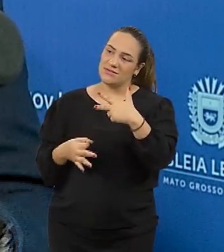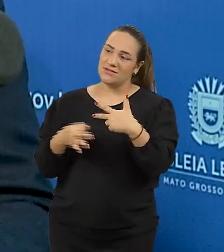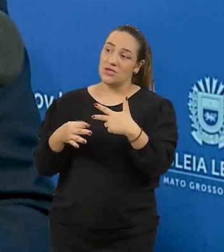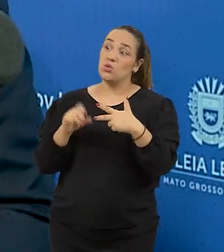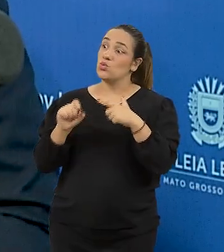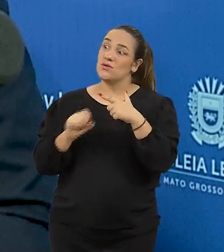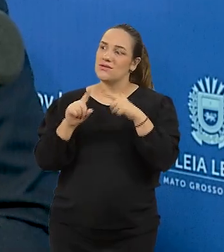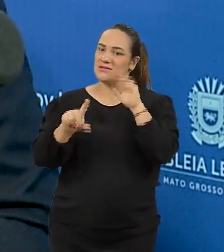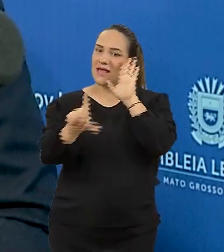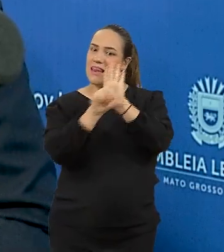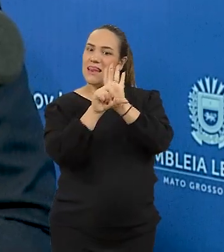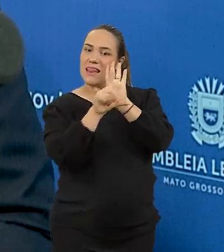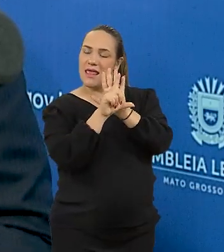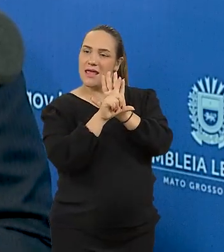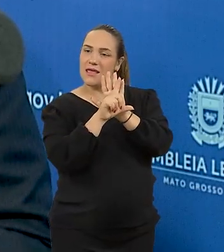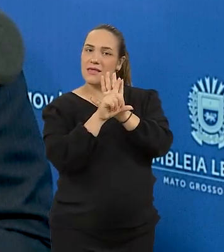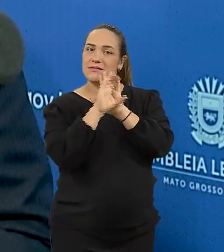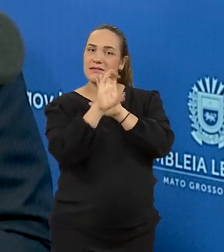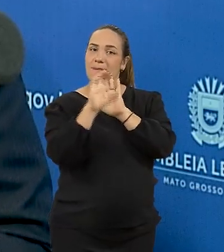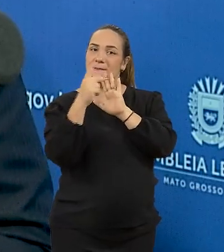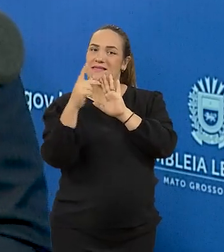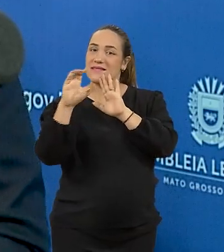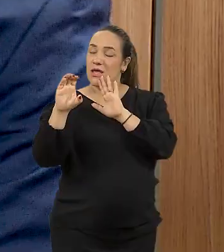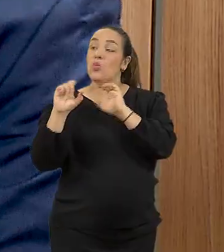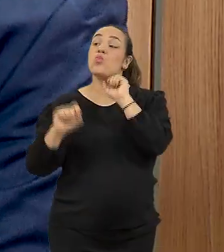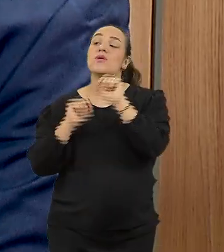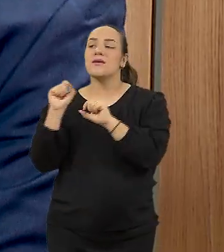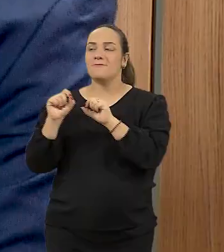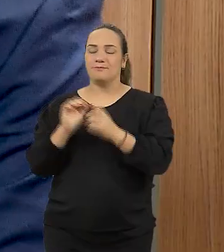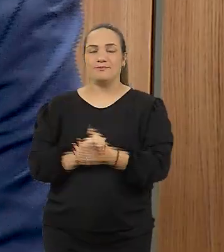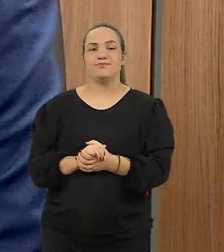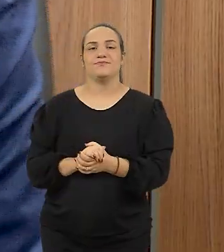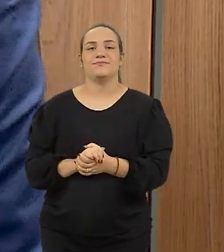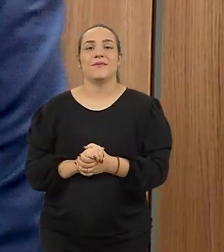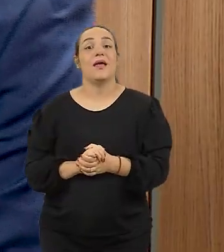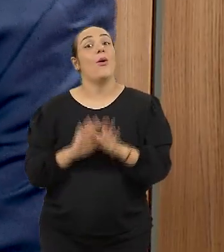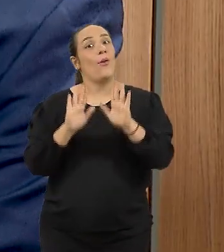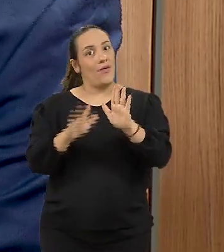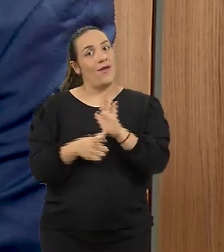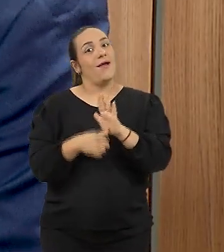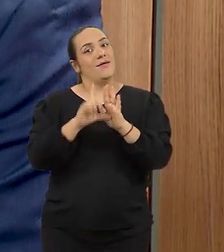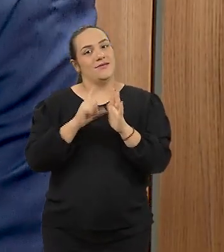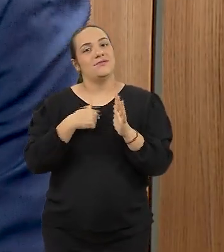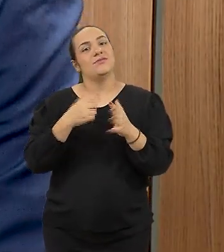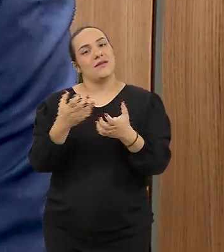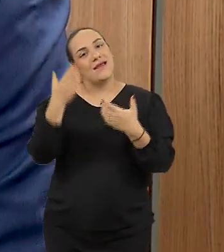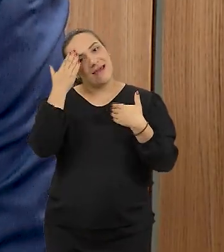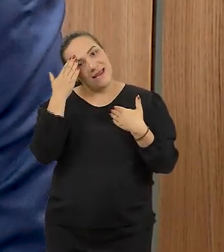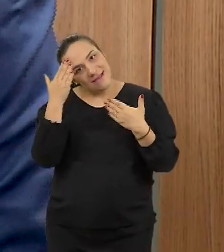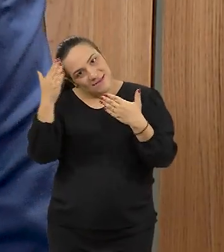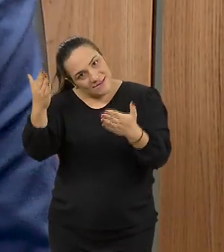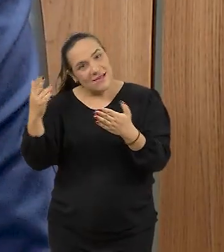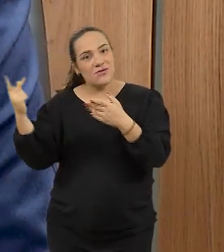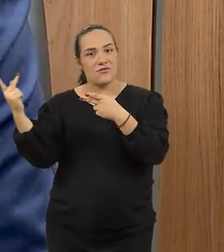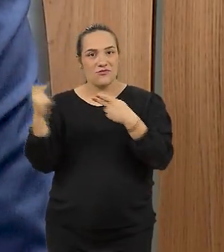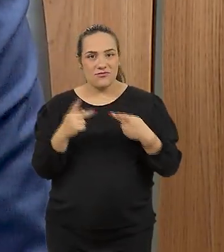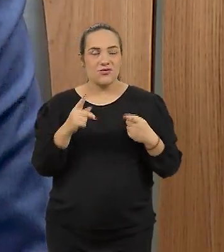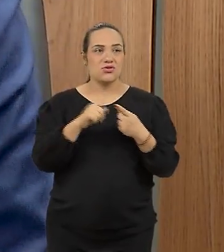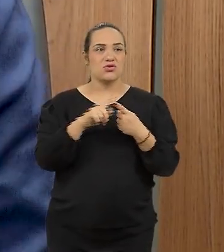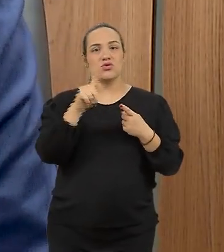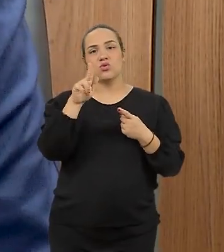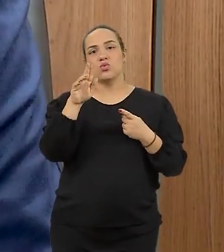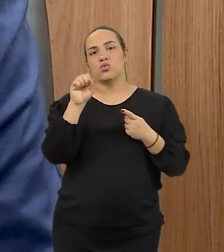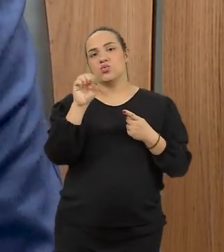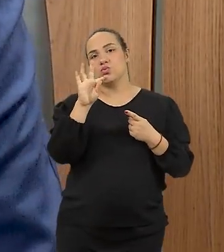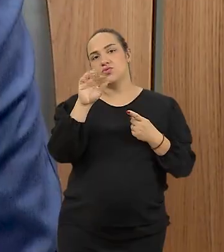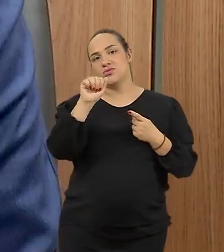esse caderno que chama Código de Processo Civil. Eu primeiro gostaria de agradecer o convite que me foi feito ao Gustavo, ao